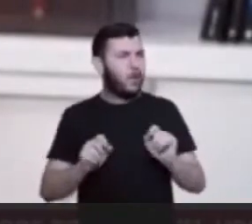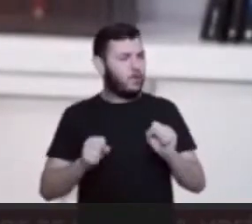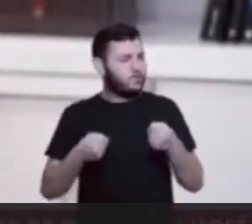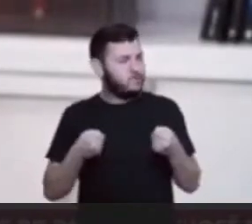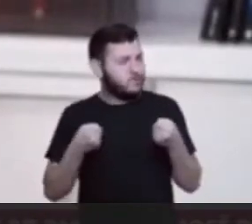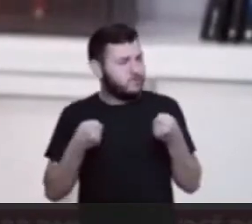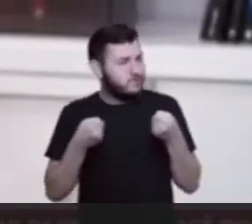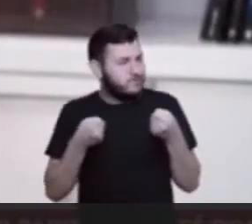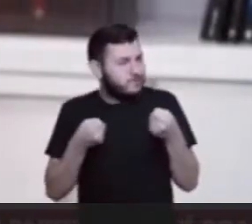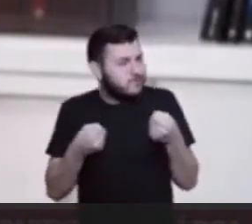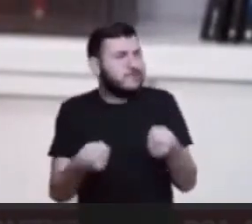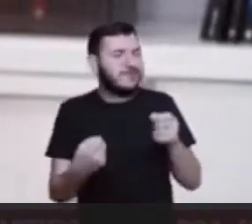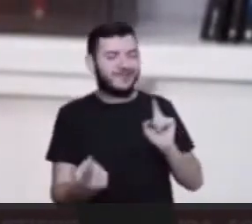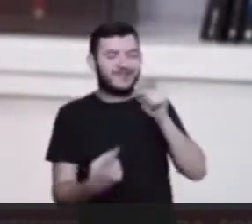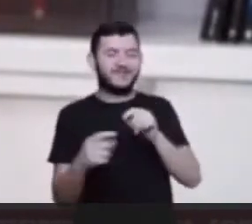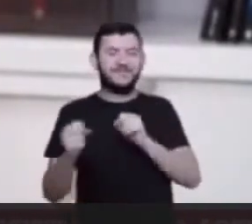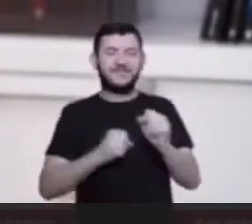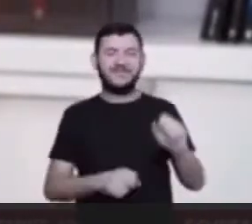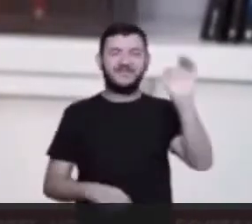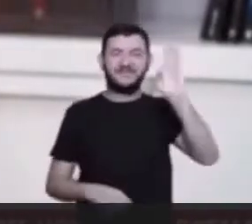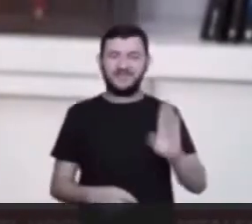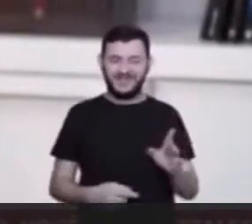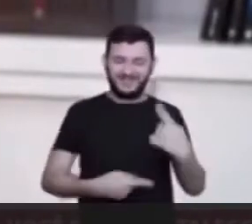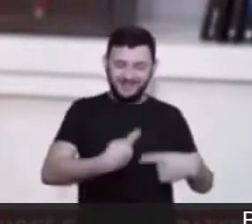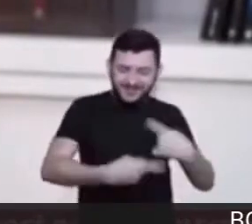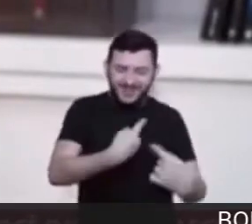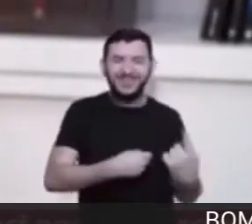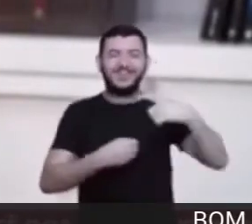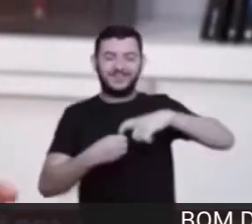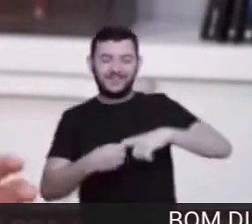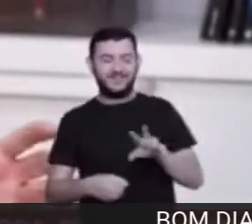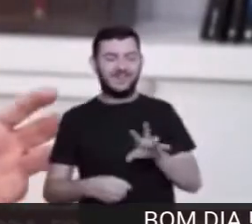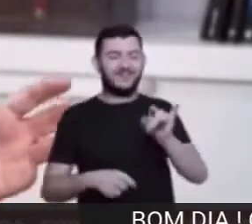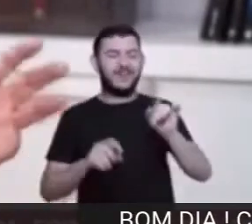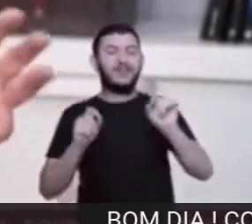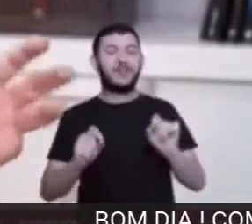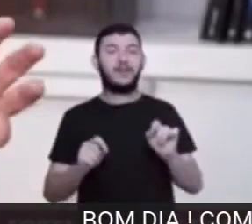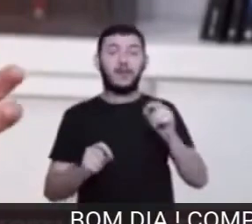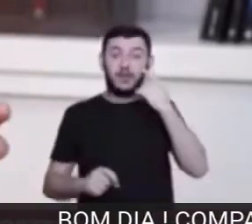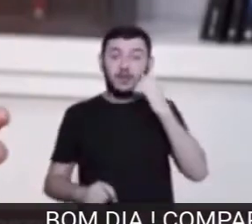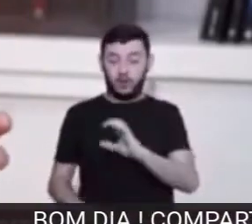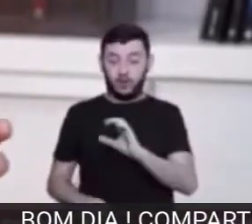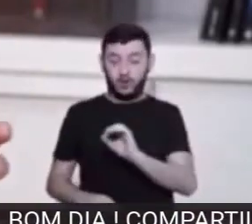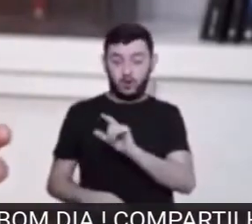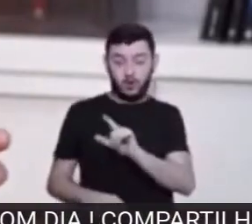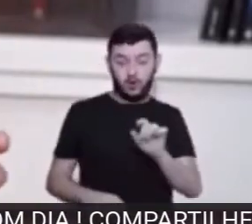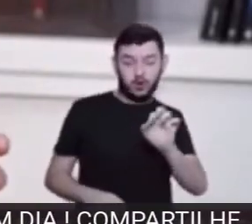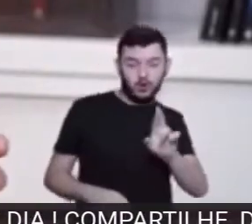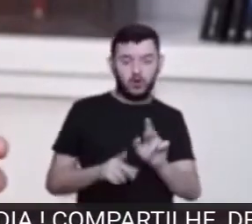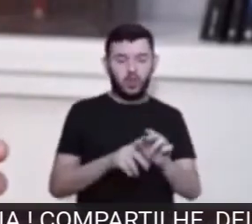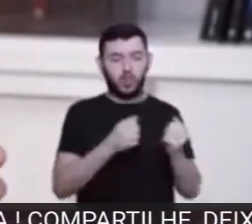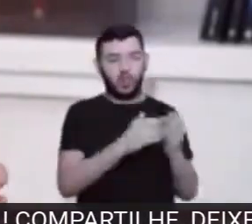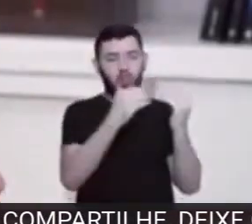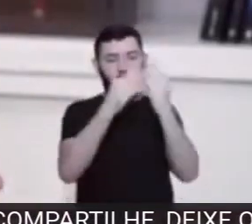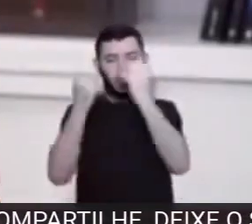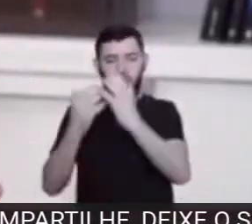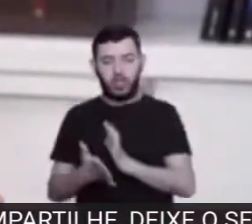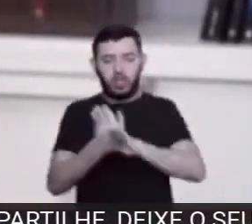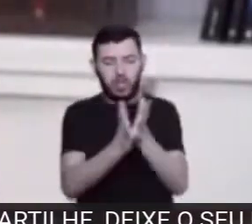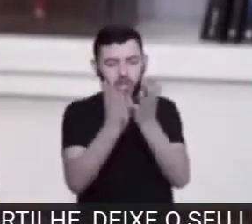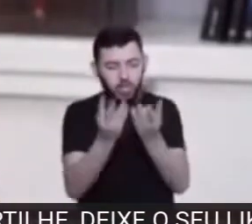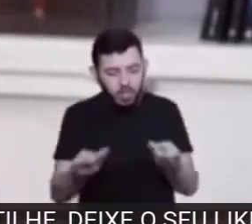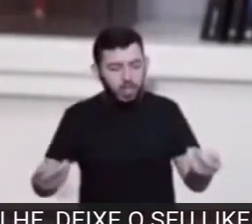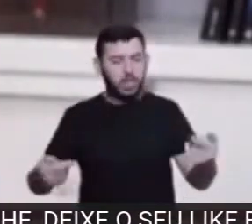país recuperar tudo aquilo que o Collor desmontou e recuperar o nosso prestígio internacional.